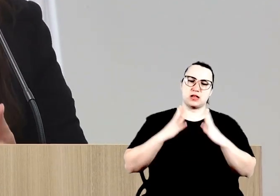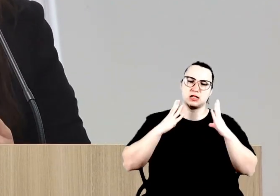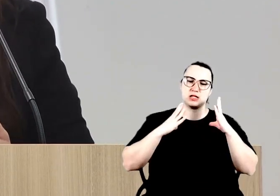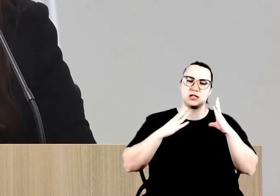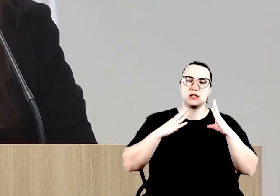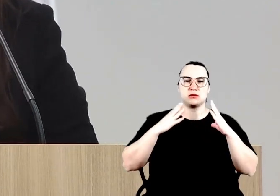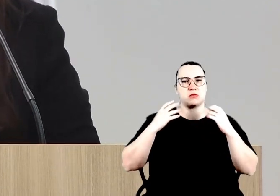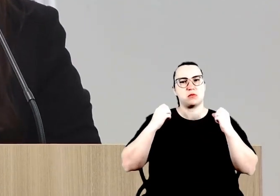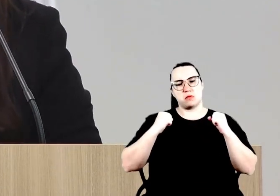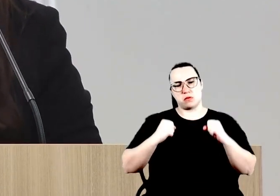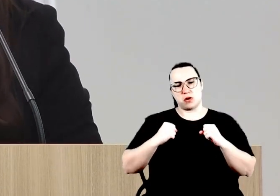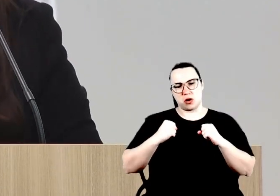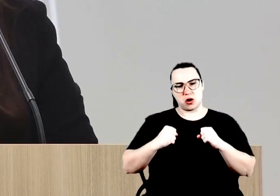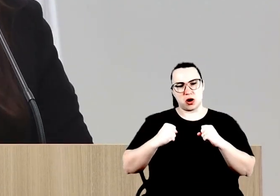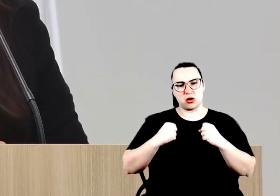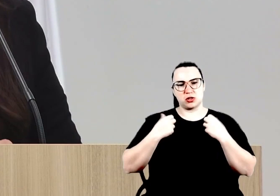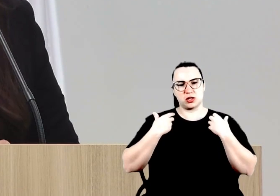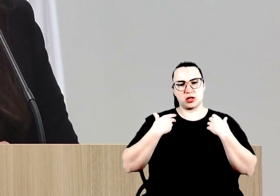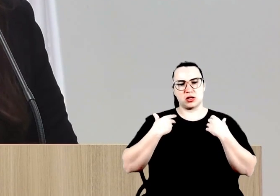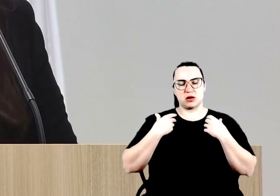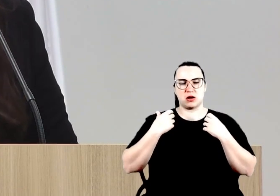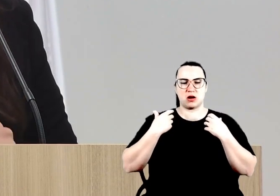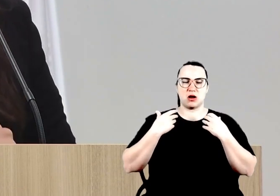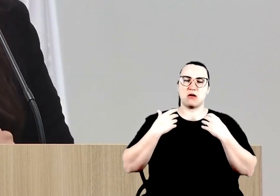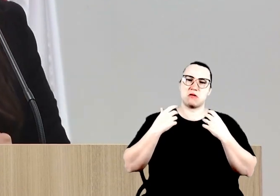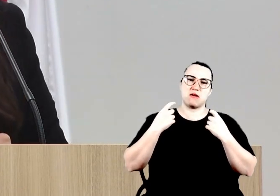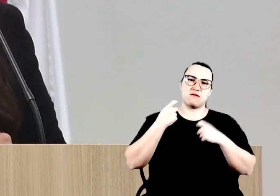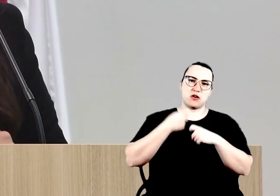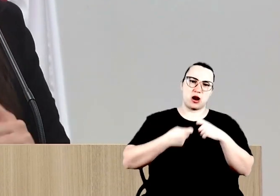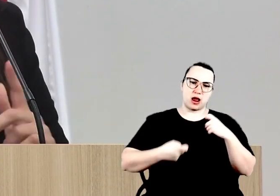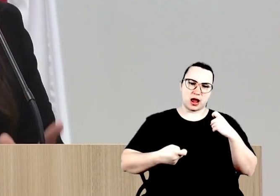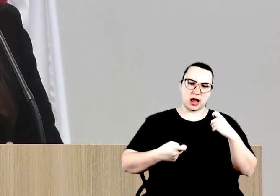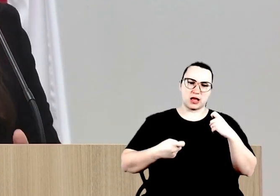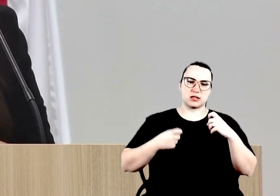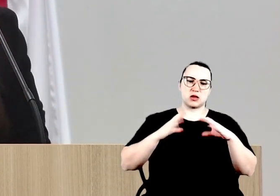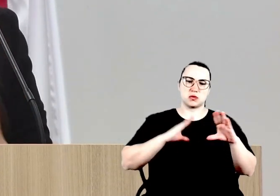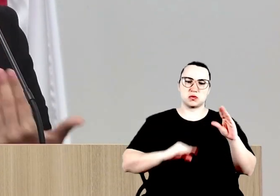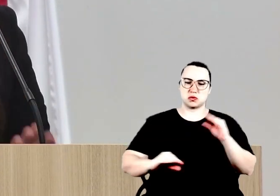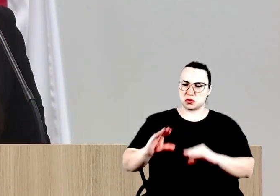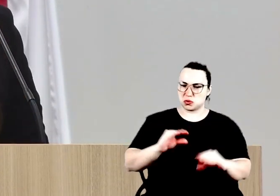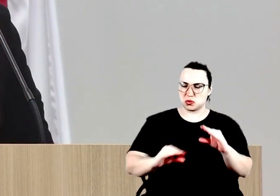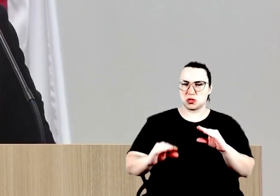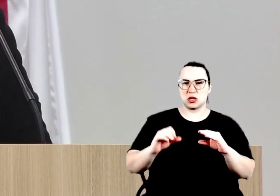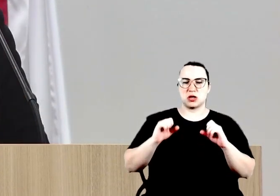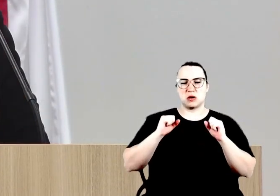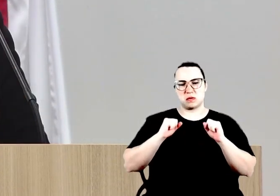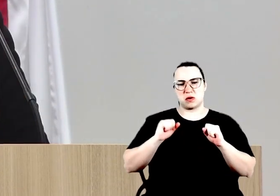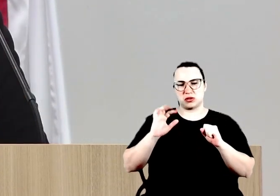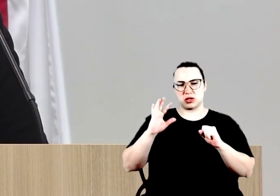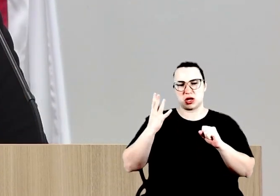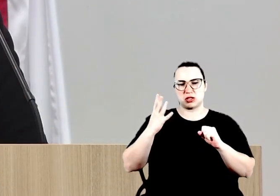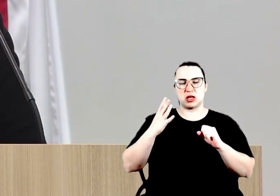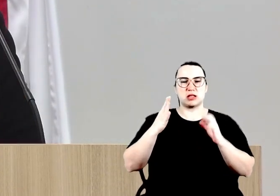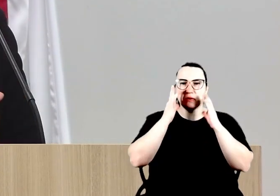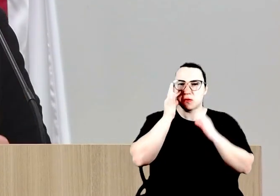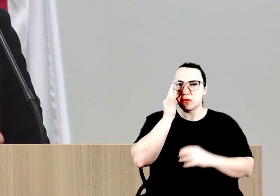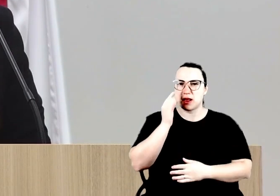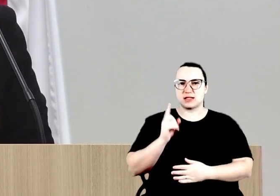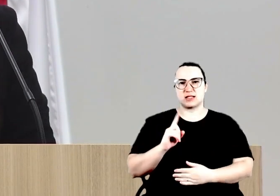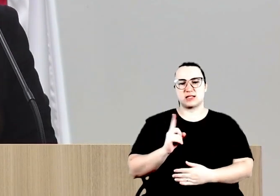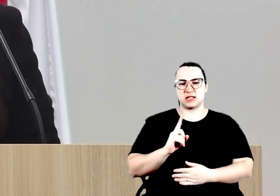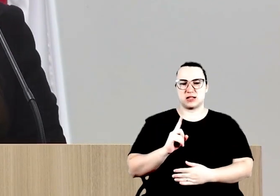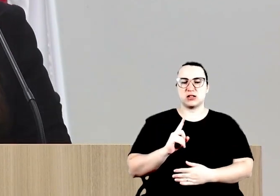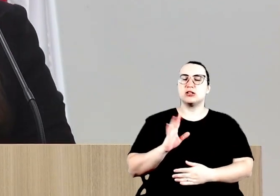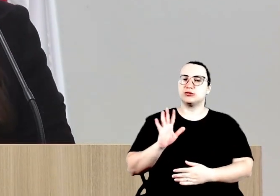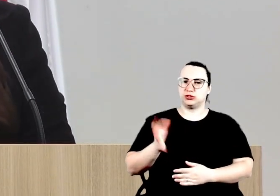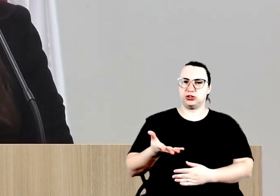com conjunção carnal, pode ser algum ato libidinoso, pode até nem ser presencial, como já